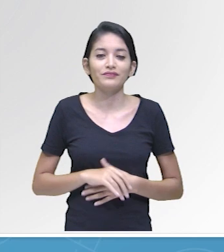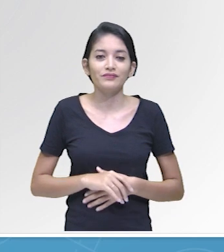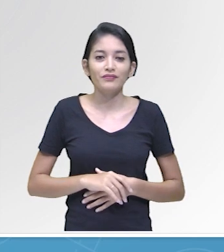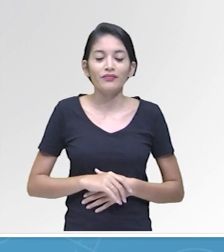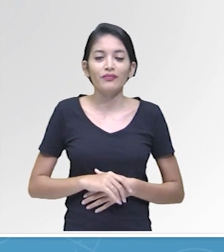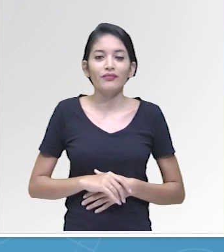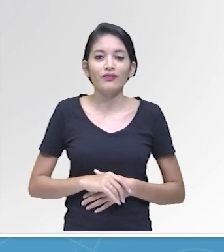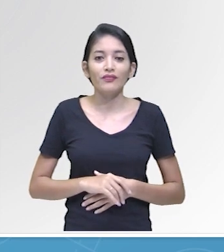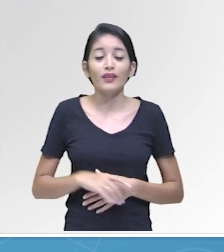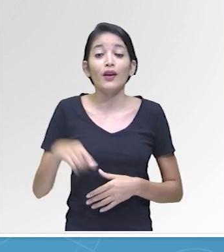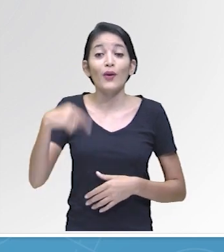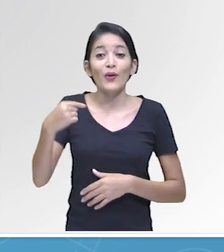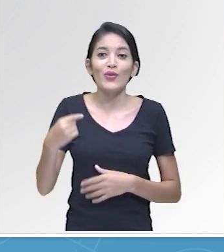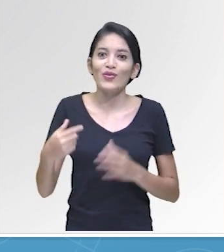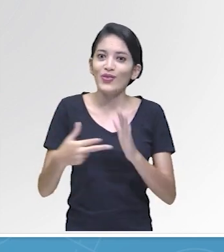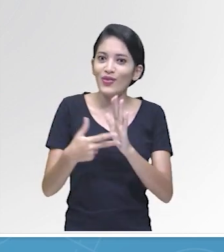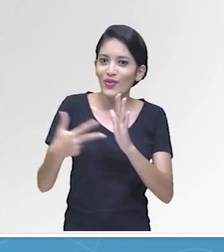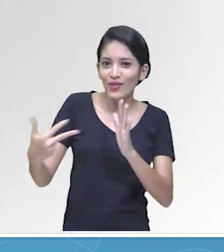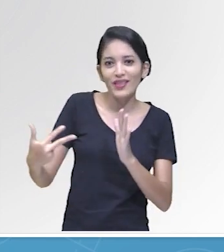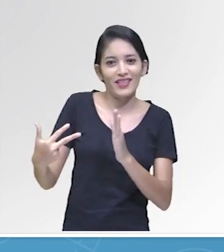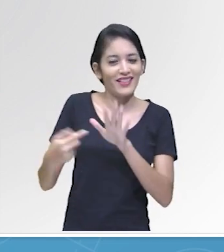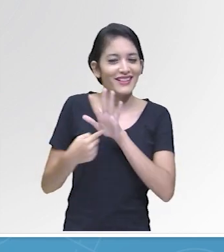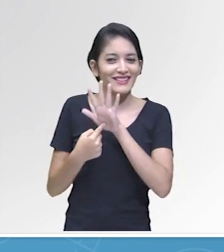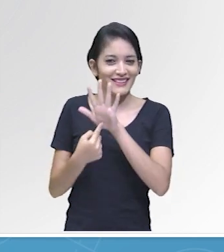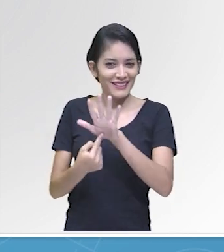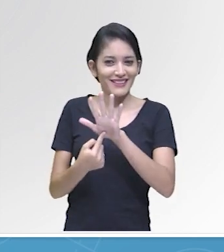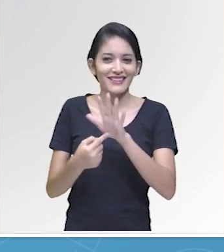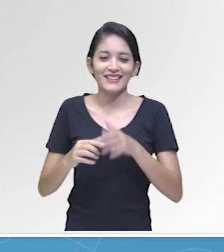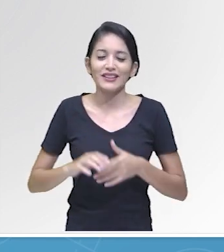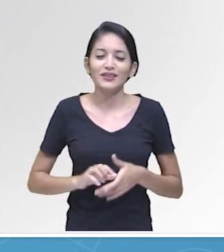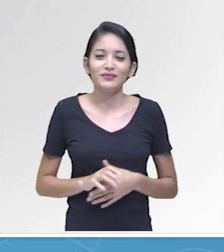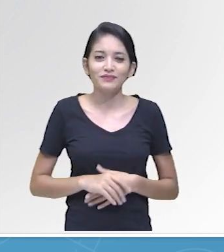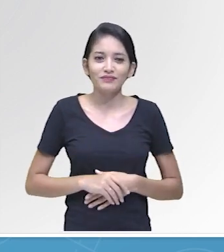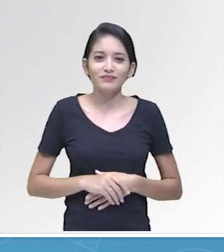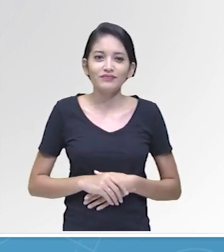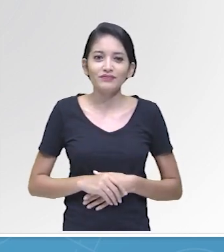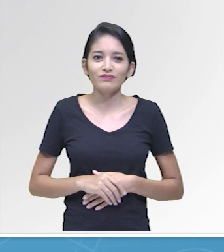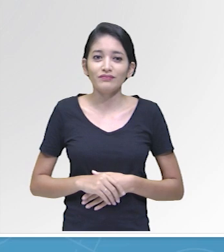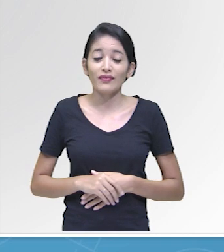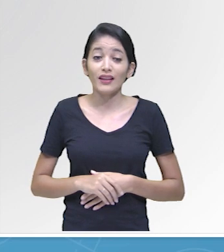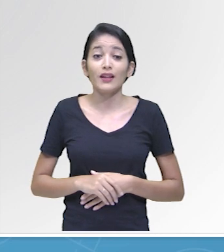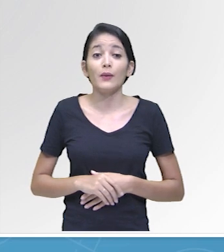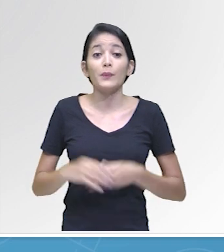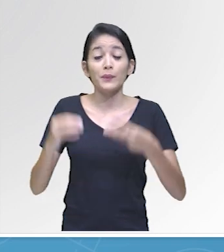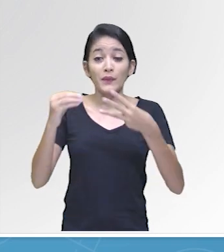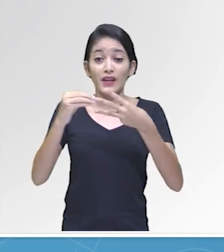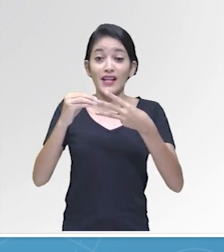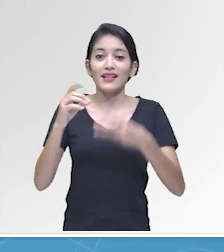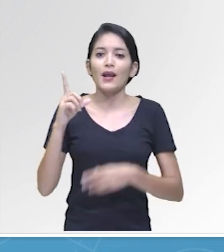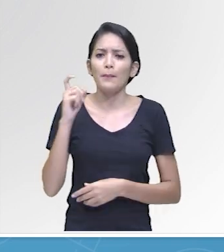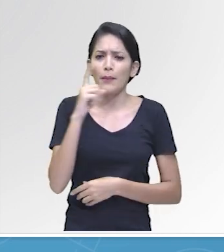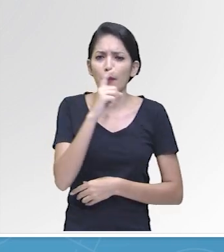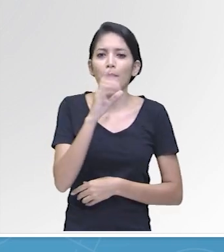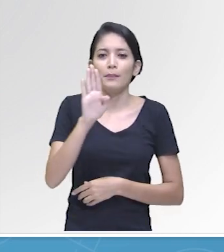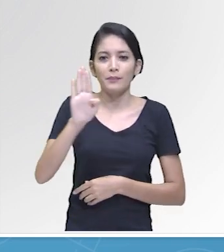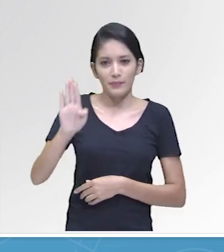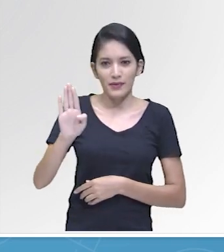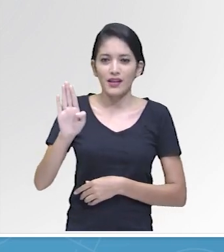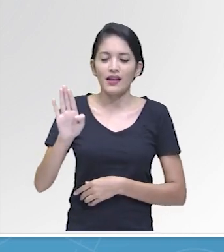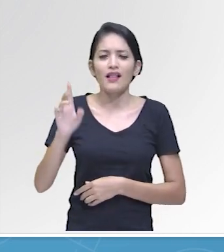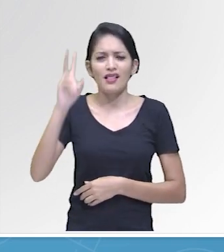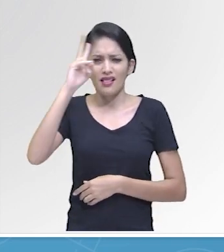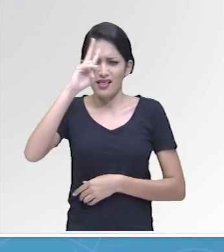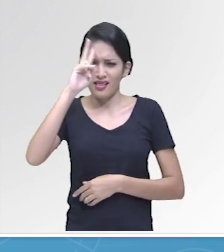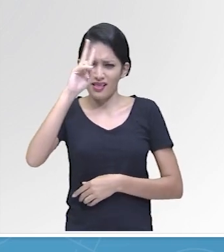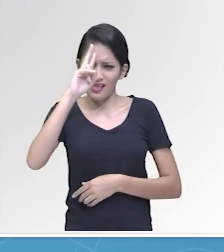a outra novidade que nós temos. Célula bacteriana. Lembra que eu falei para vocês lá na frente que as